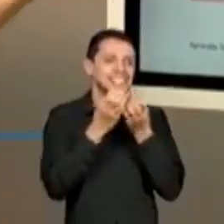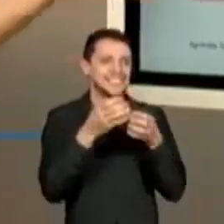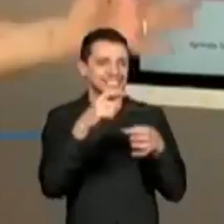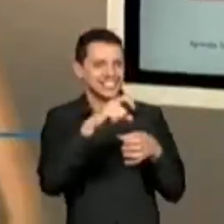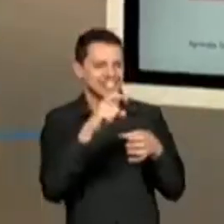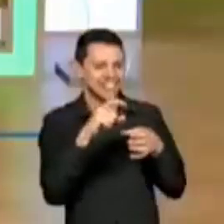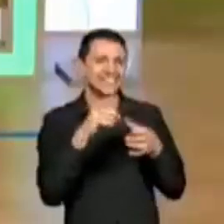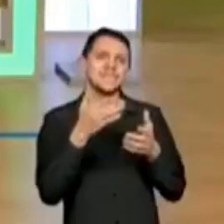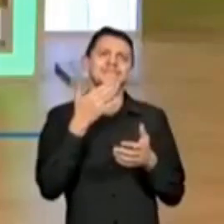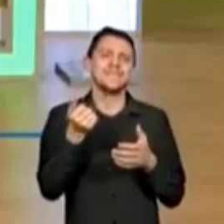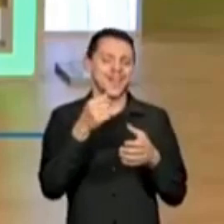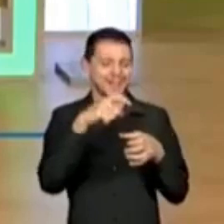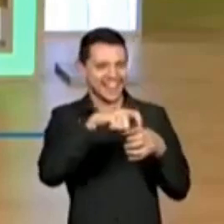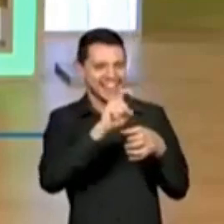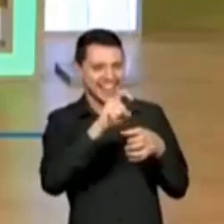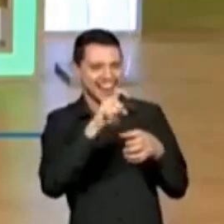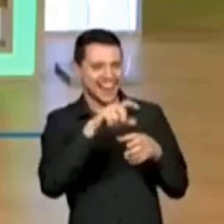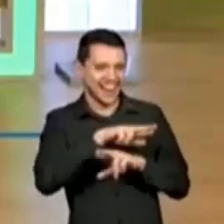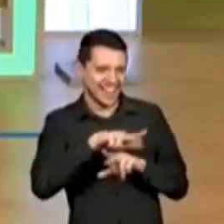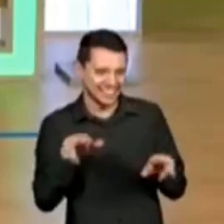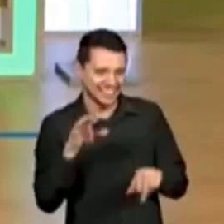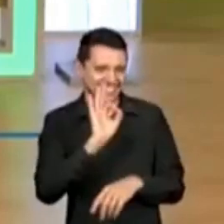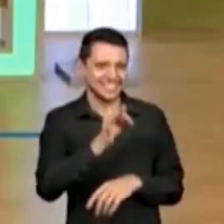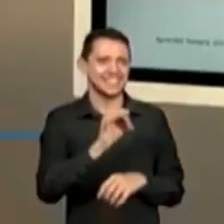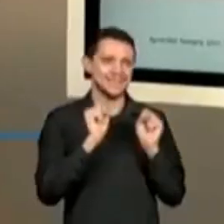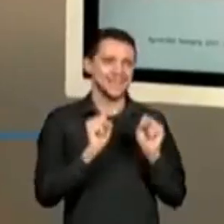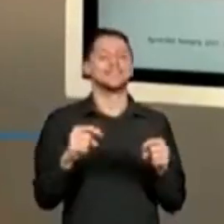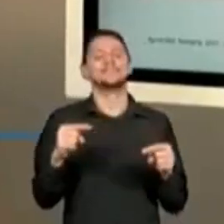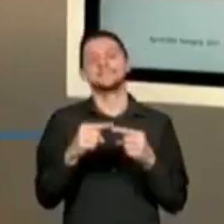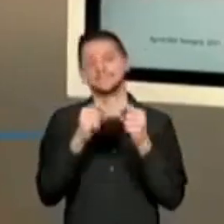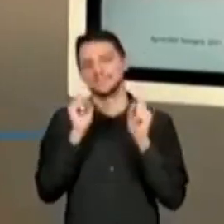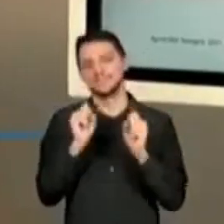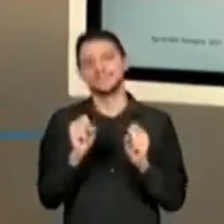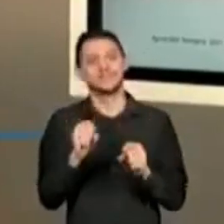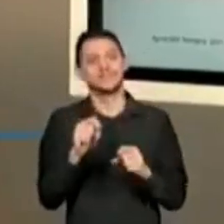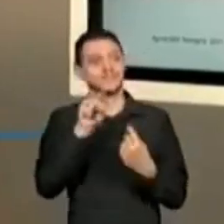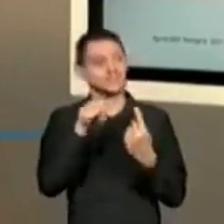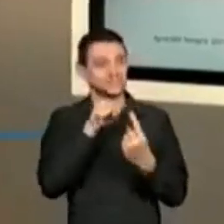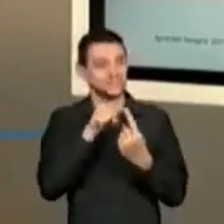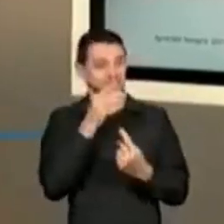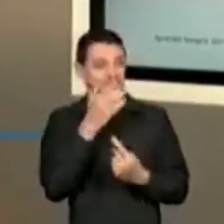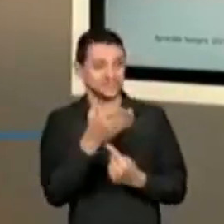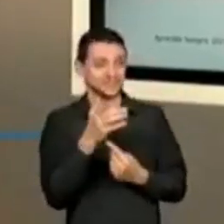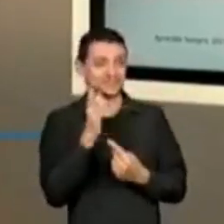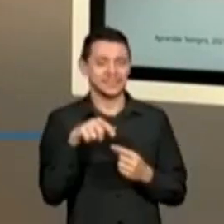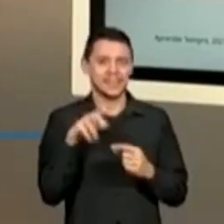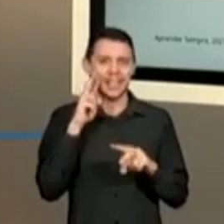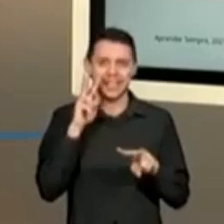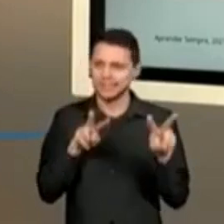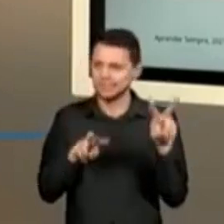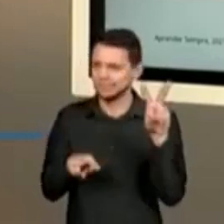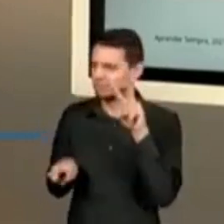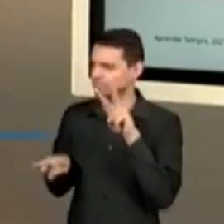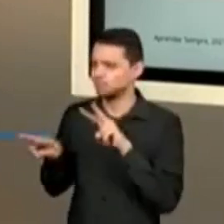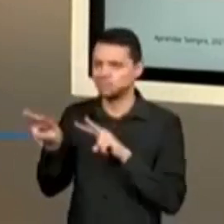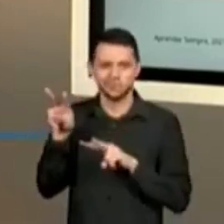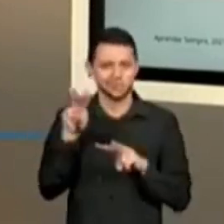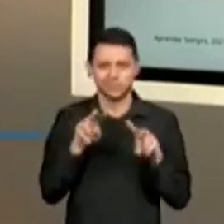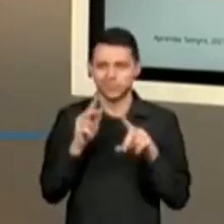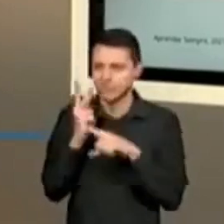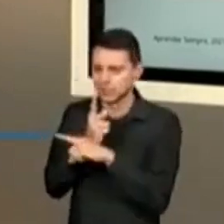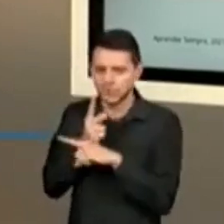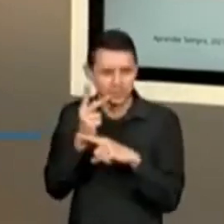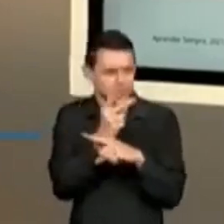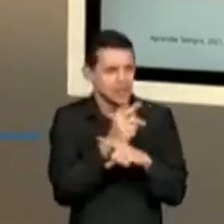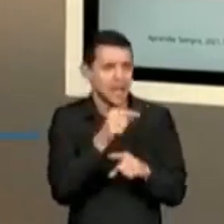Pode ser assim? Pode. Mas a ideia é essa, é vocês olharem ao redor e descobrirem objetos que se assemelhem